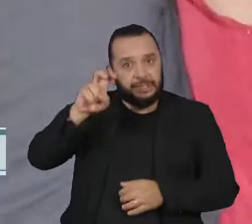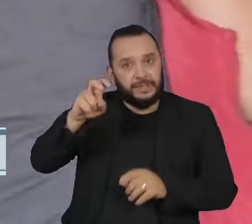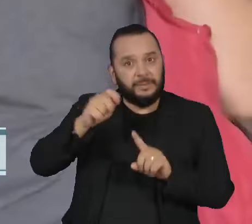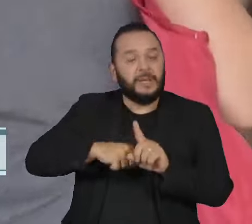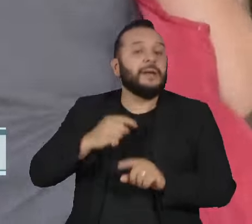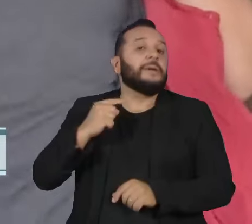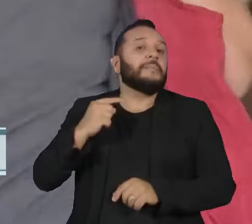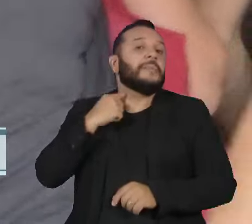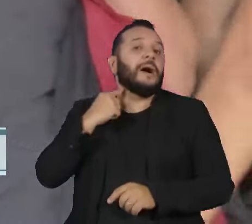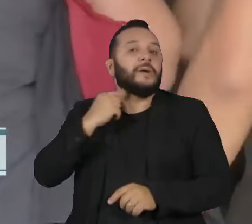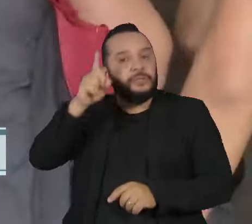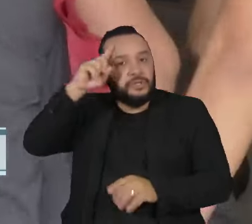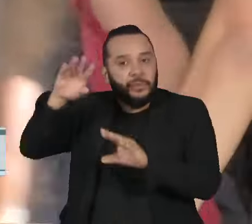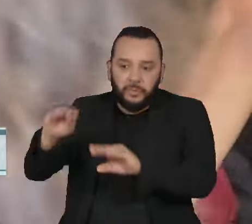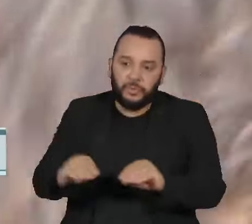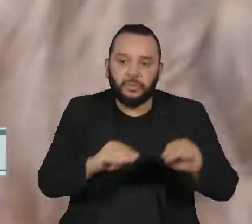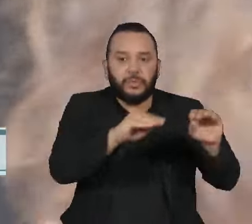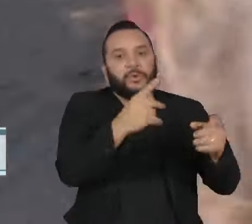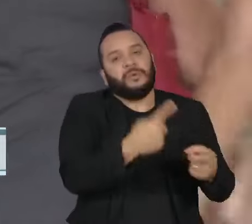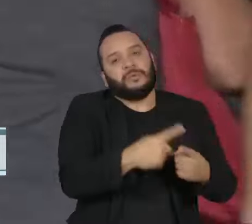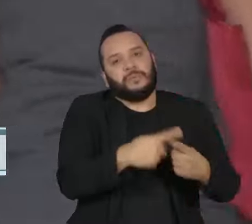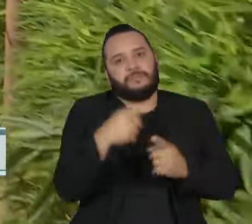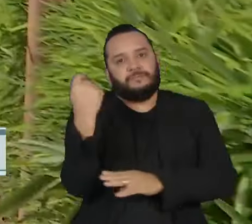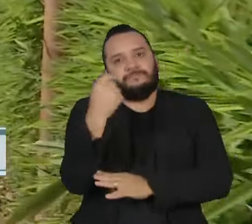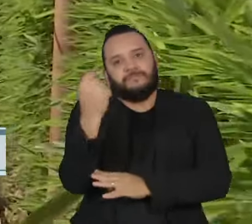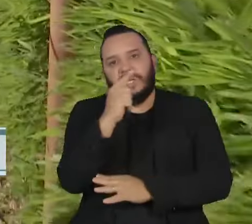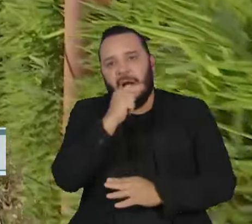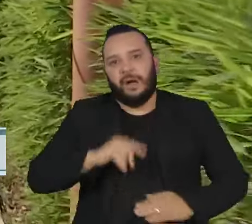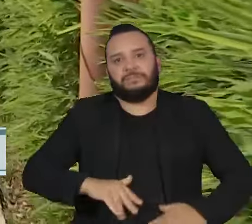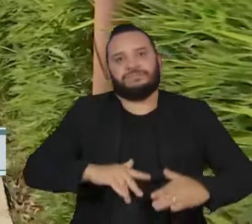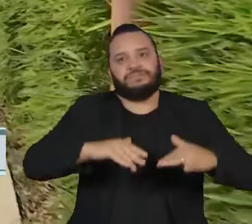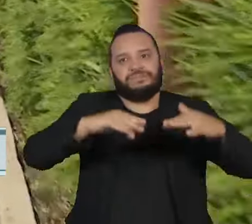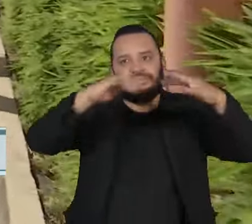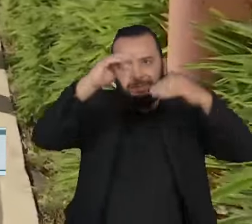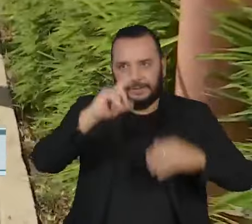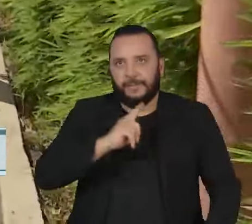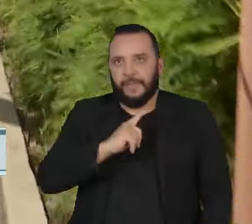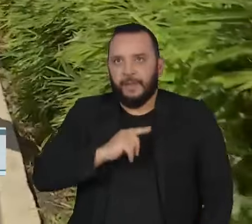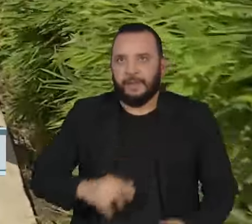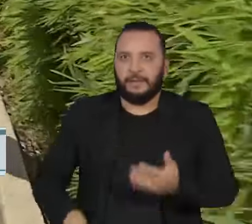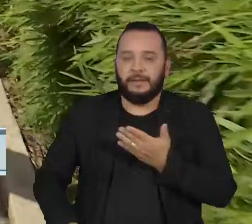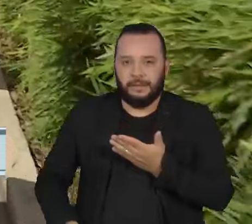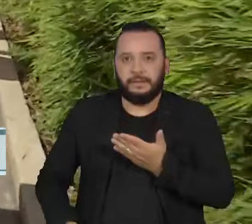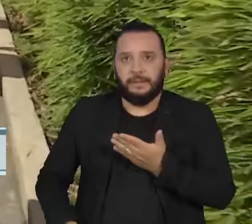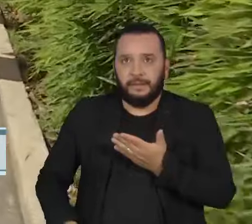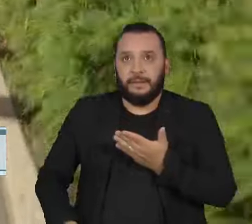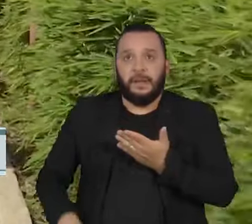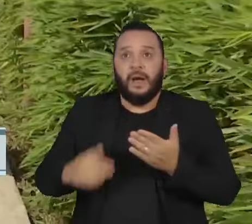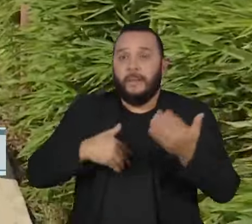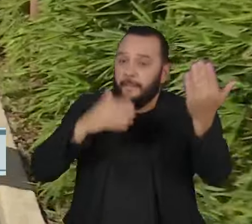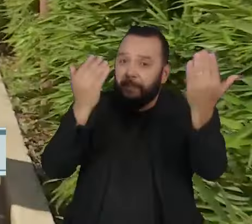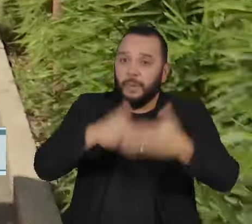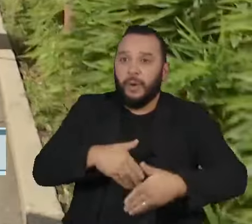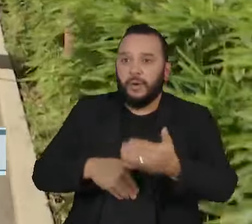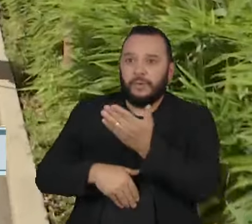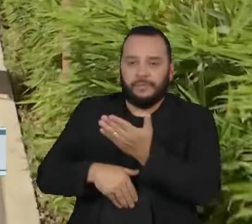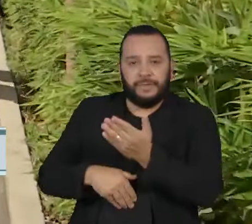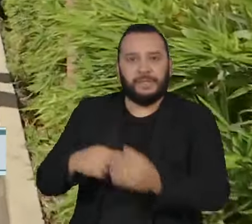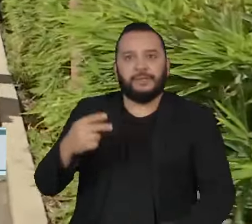acabou adiado por causa das enchentes que devastaram o Rio Grande do Sul. As provas foram aplicadas